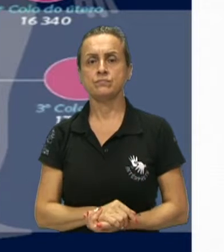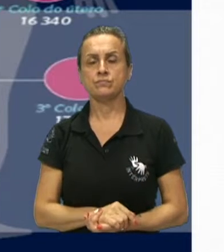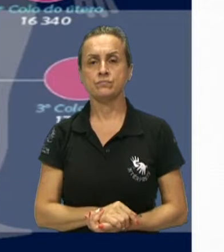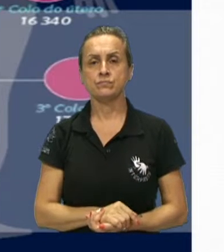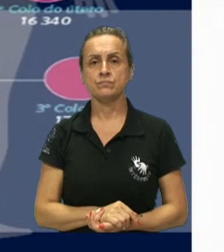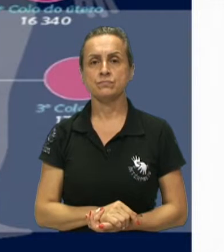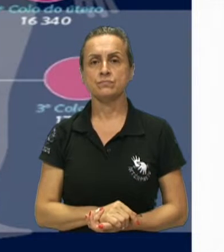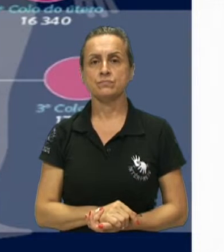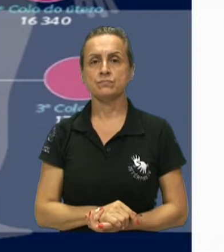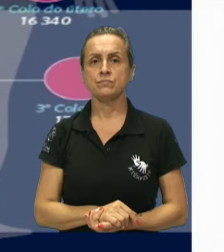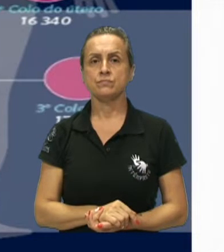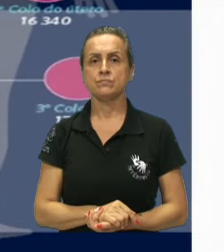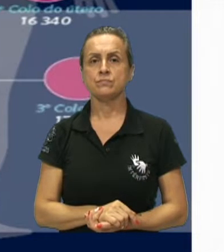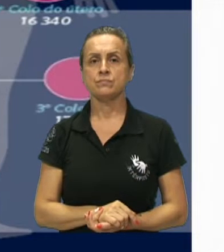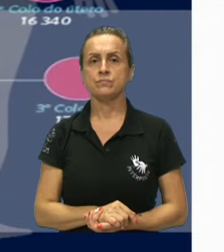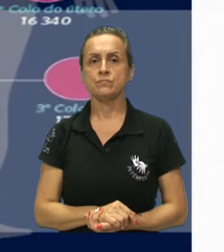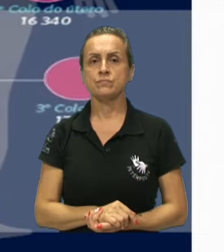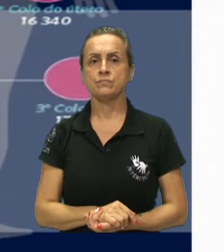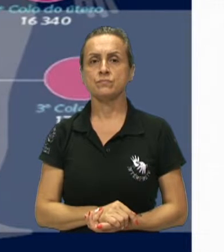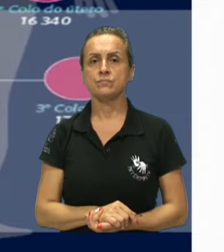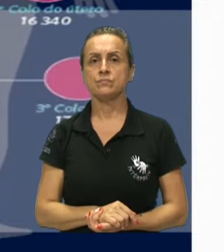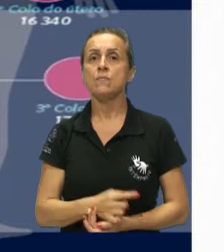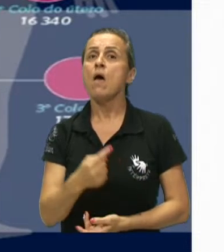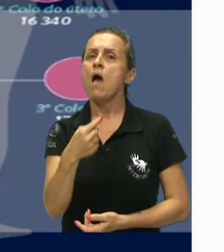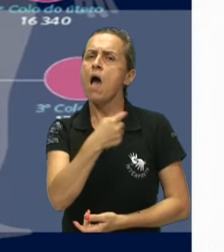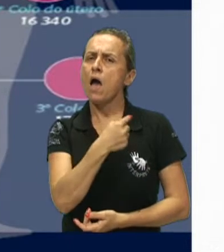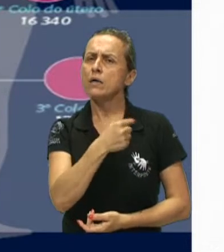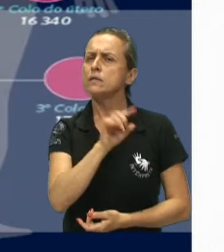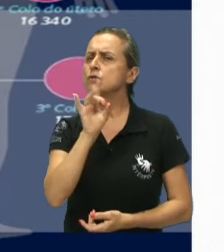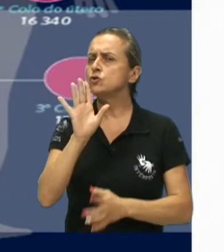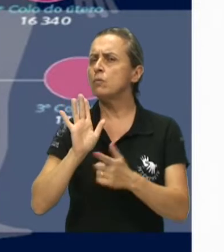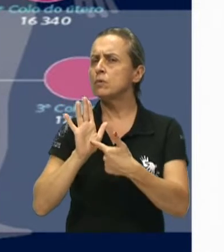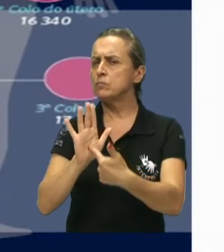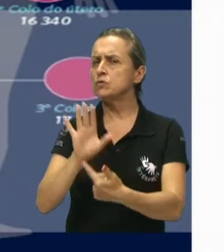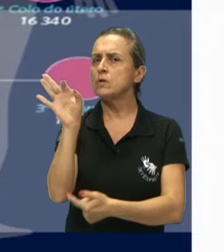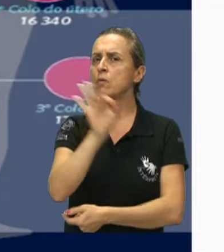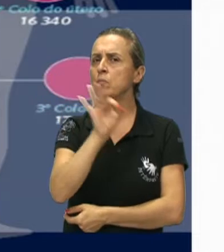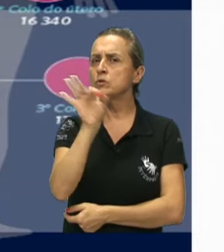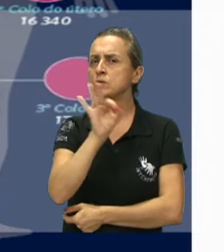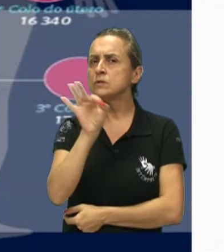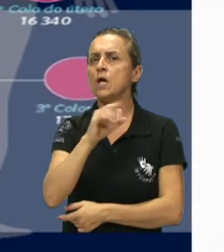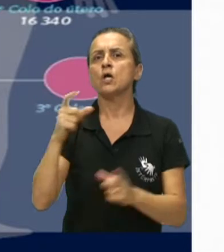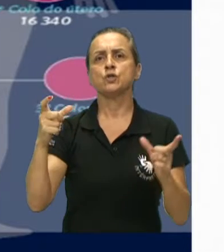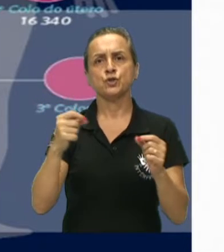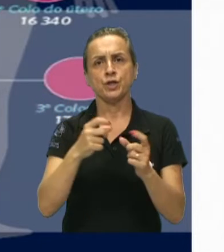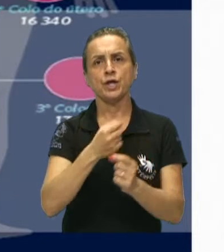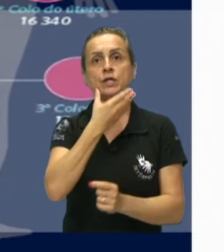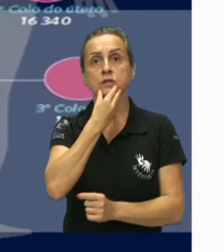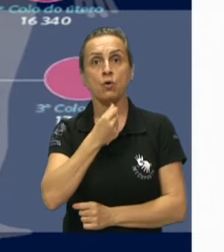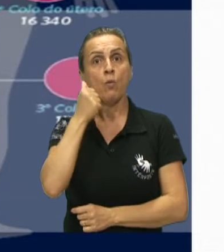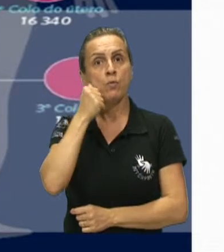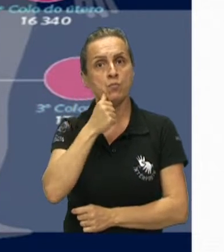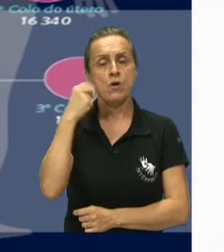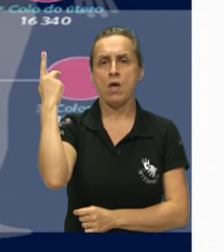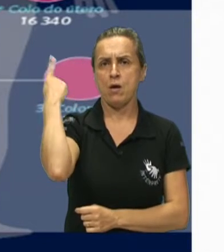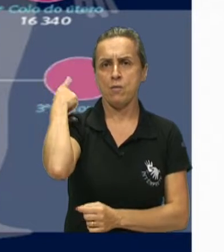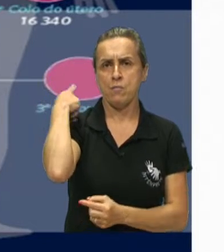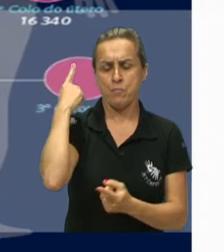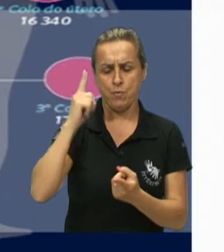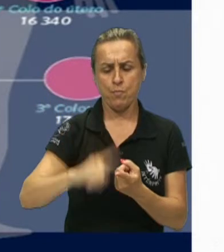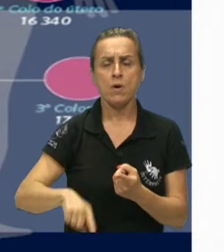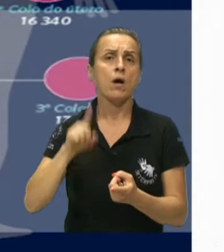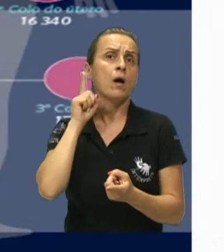Aqui só a incidência de câncer de homem e na mulher, então câncer de pulmão, câncer de pele, e o